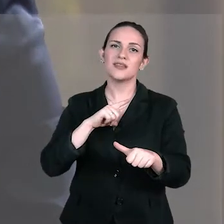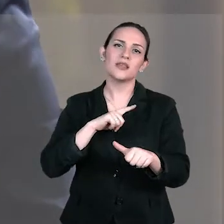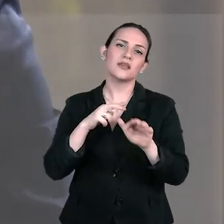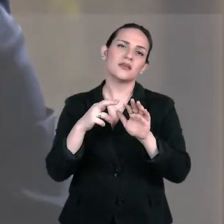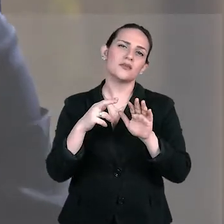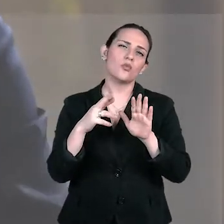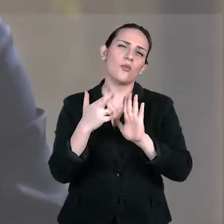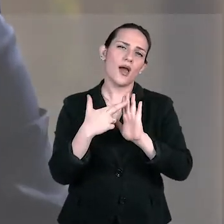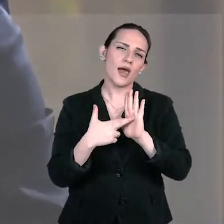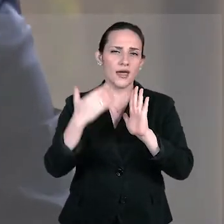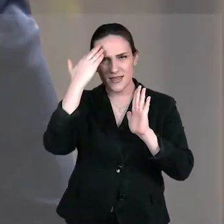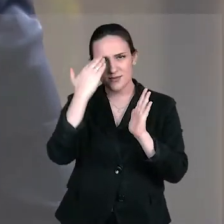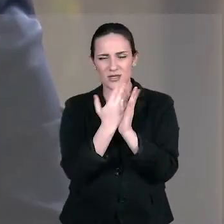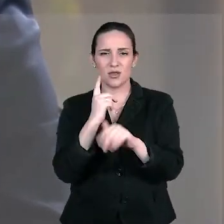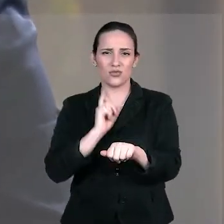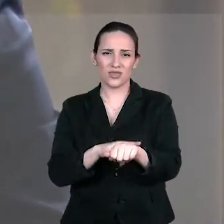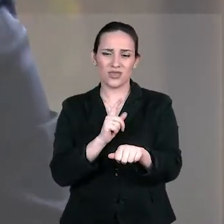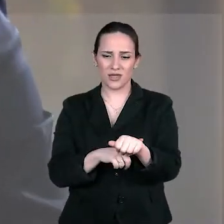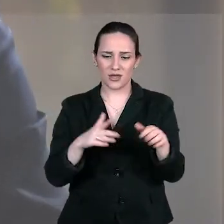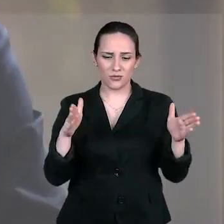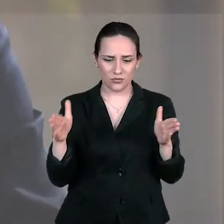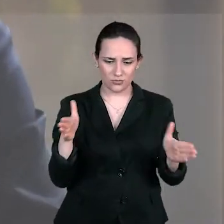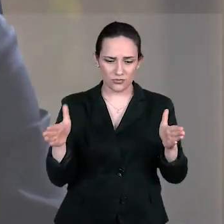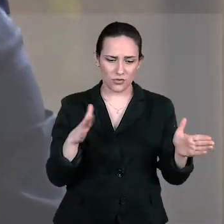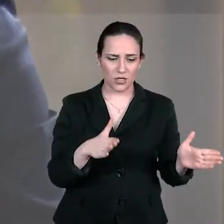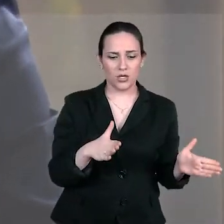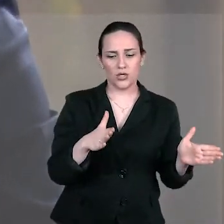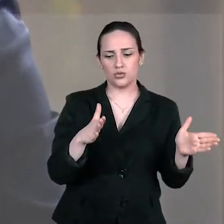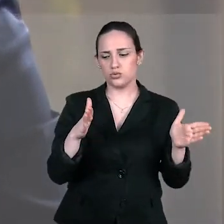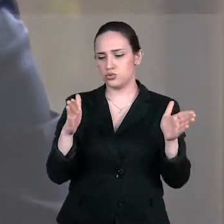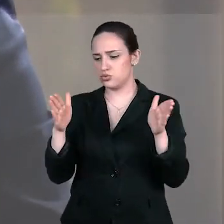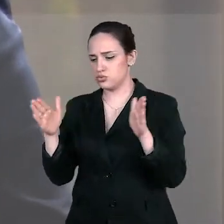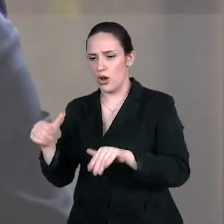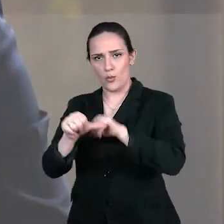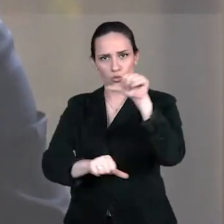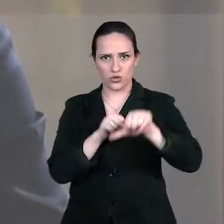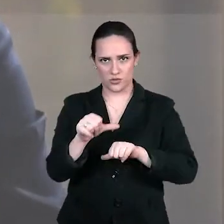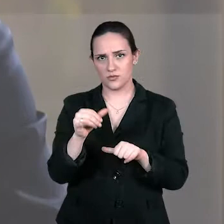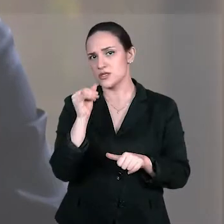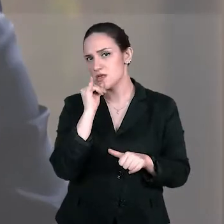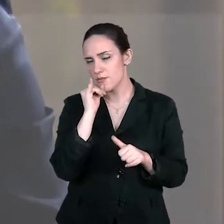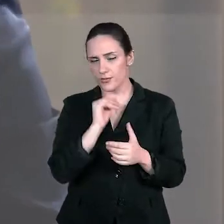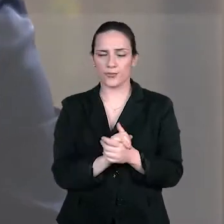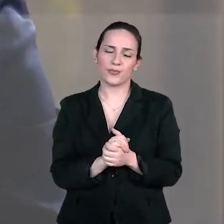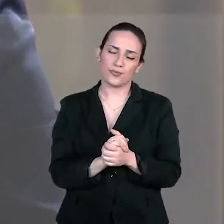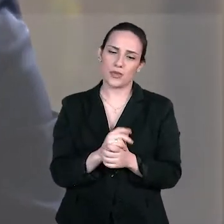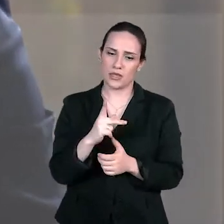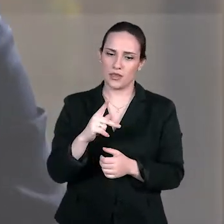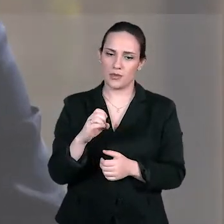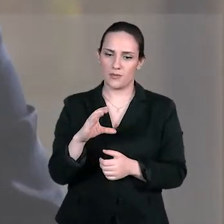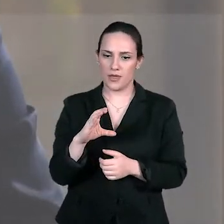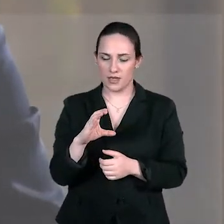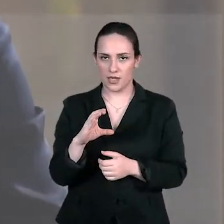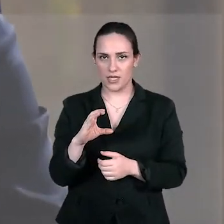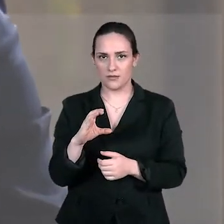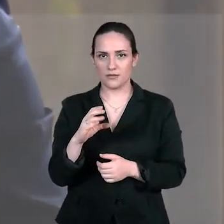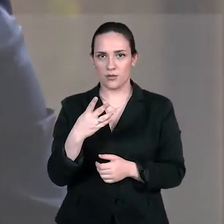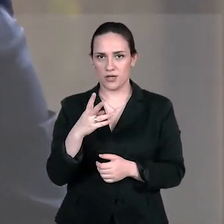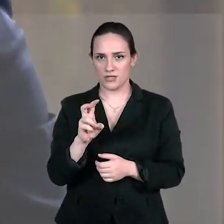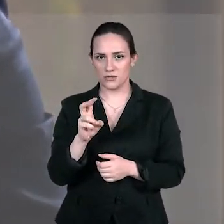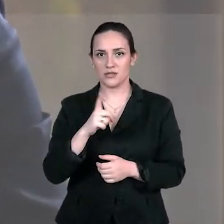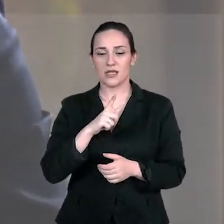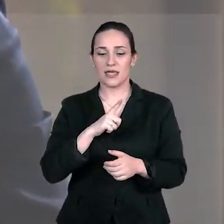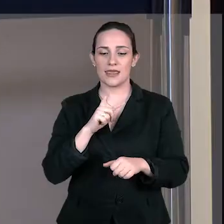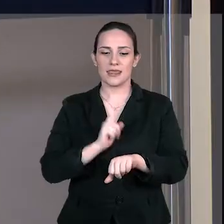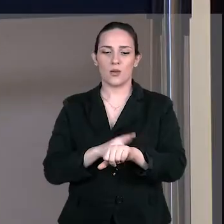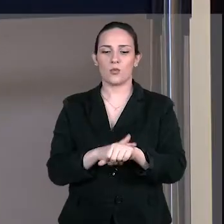de transição e não seria diferente na tributária. Perfeito. Essa regra de transição, ela da proposta da 45, ela se daria em